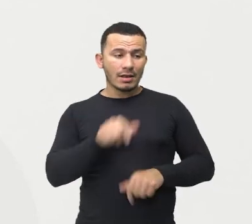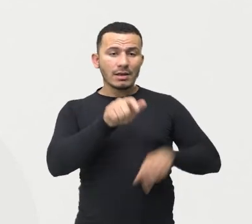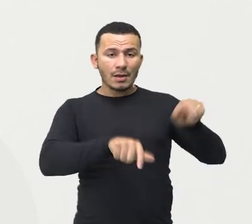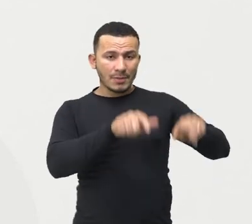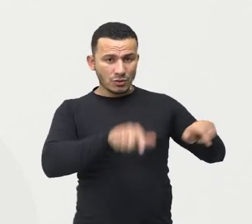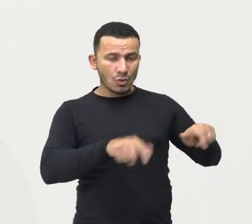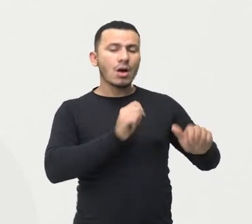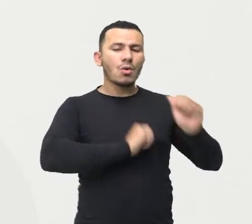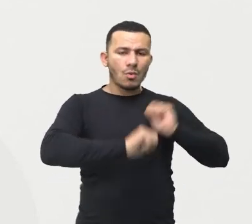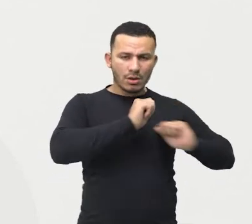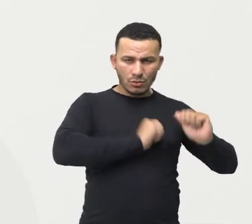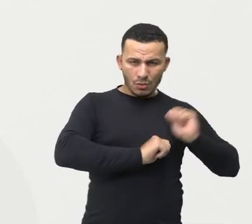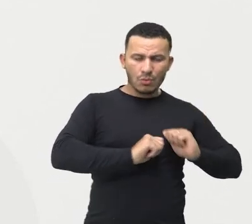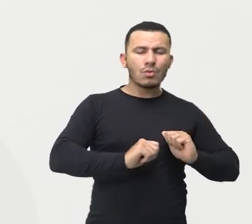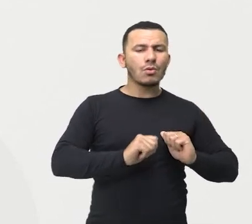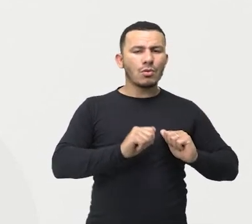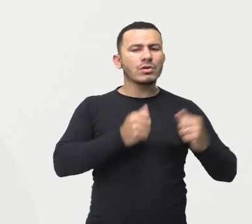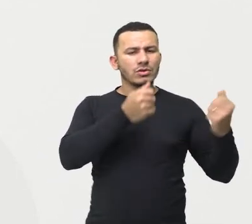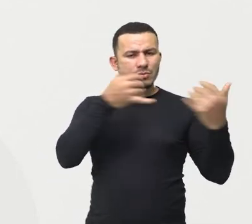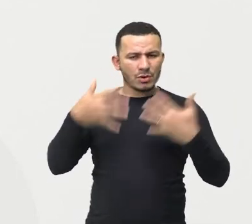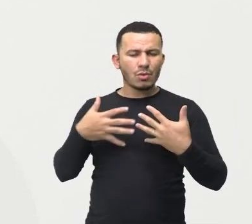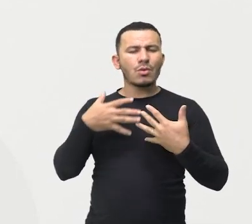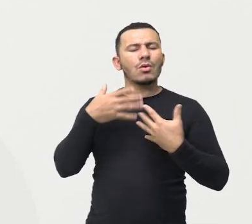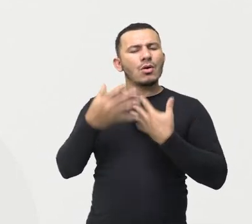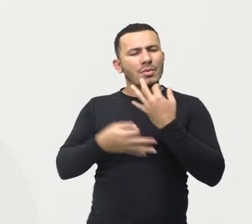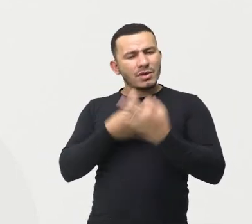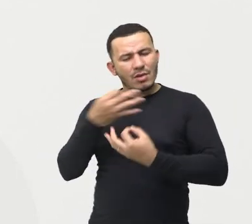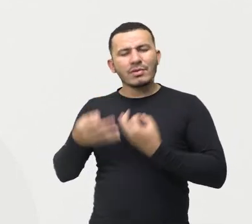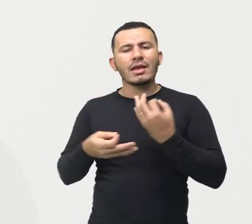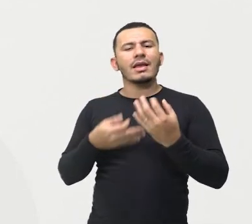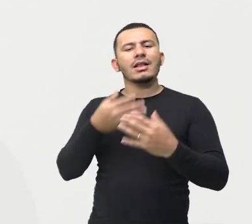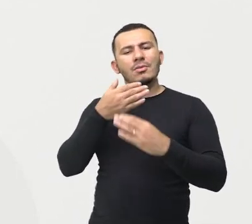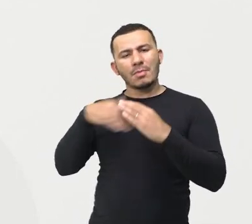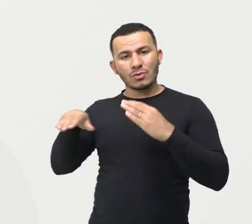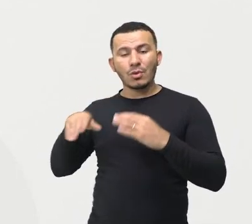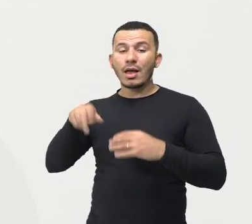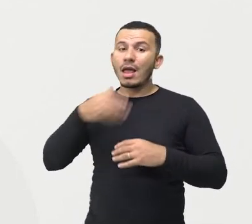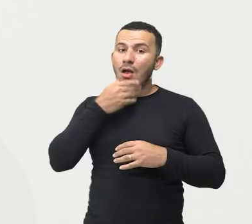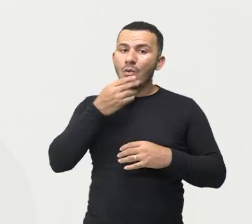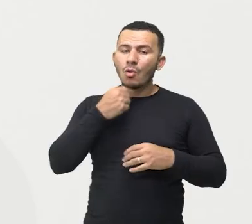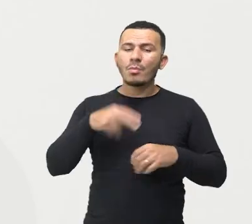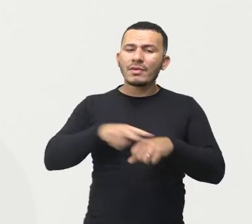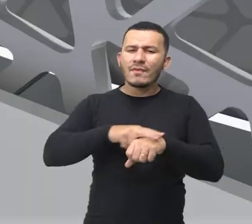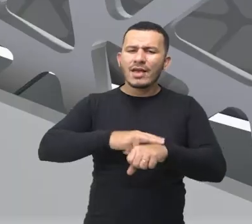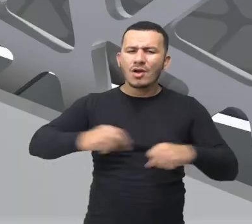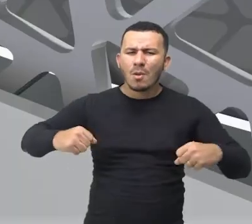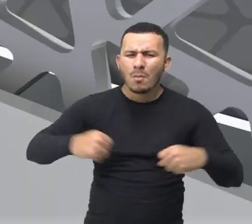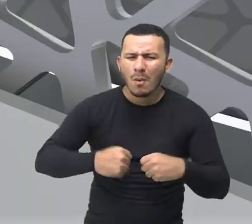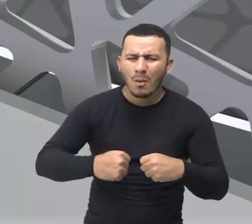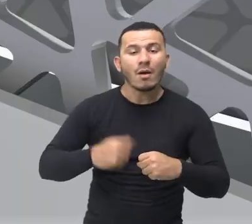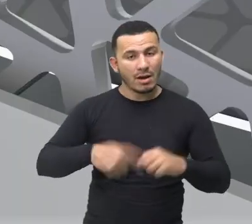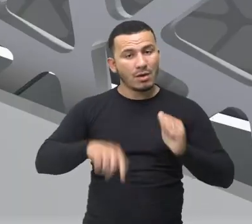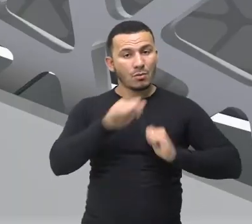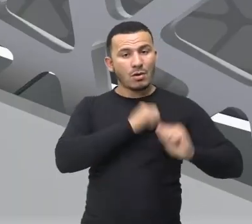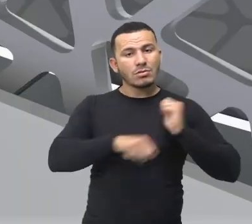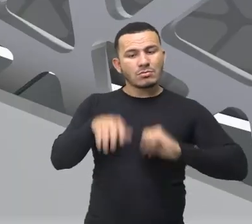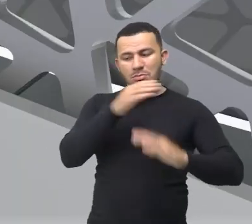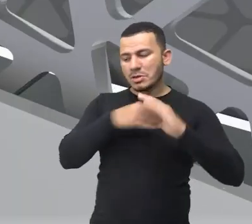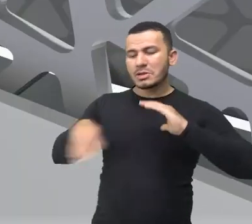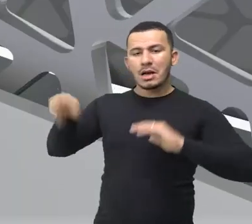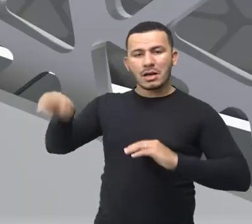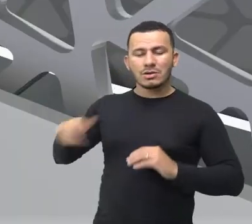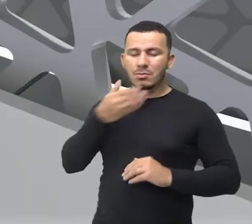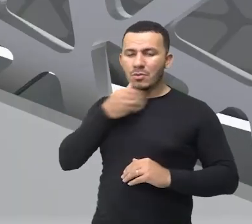se manifestou em relação ao fato. Percebe que o ator que interpreta o incrível Hulk. E essa fala também traz